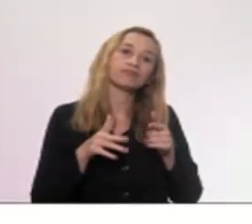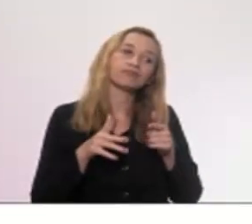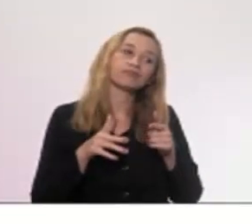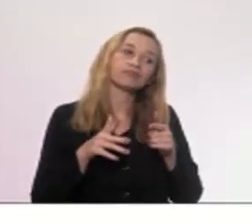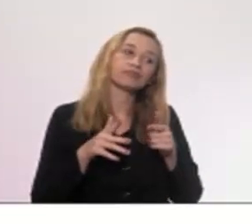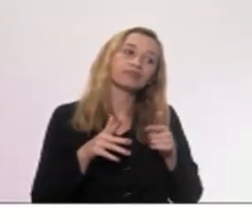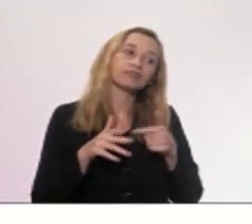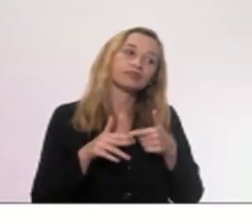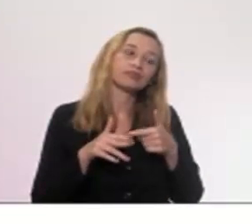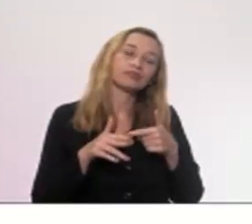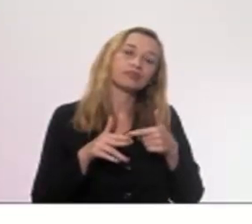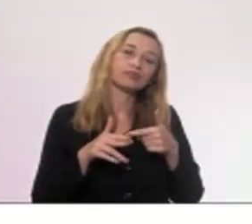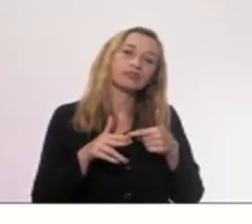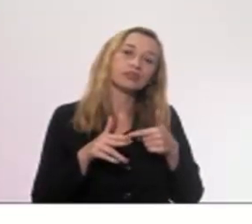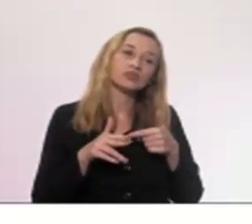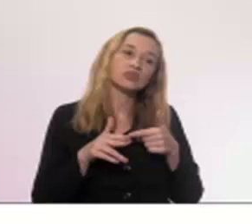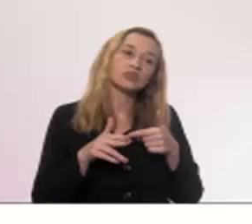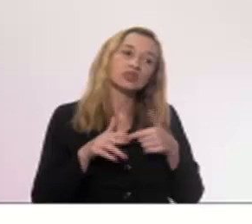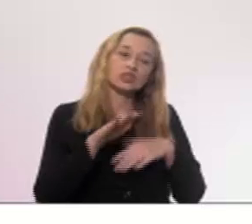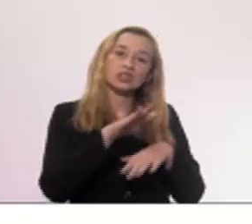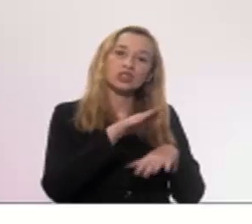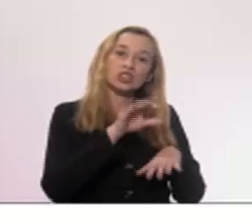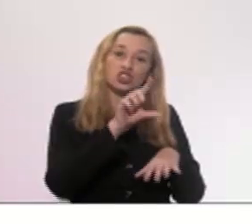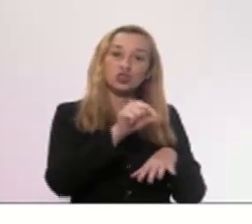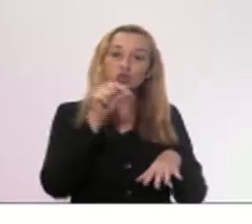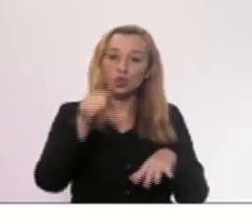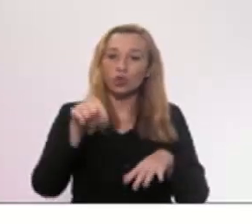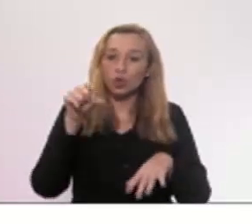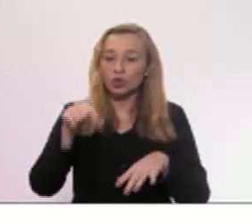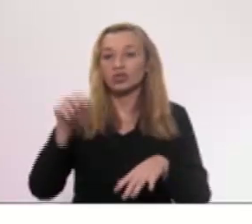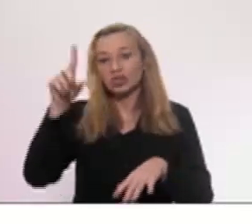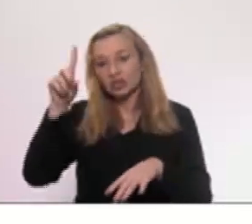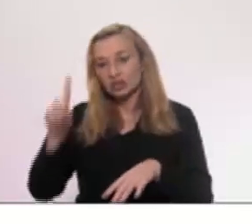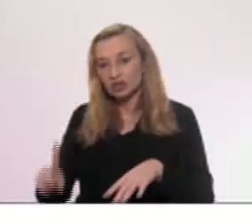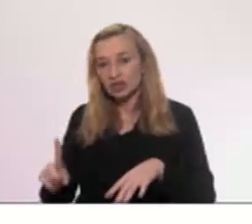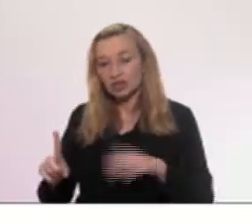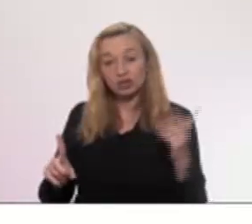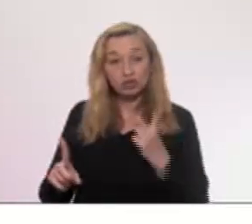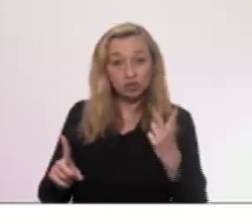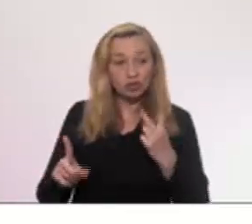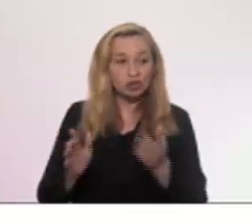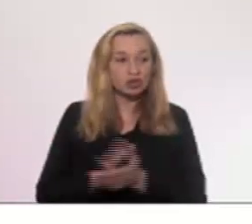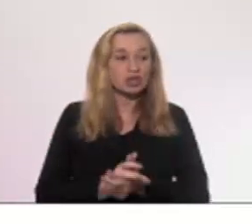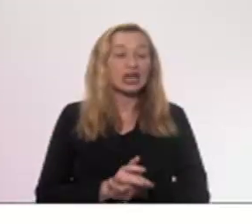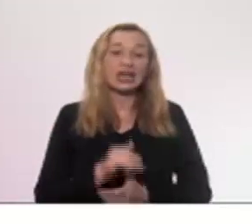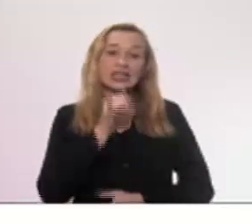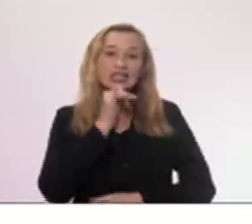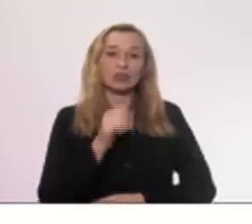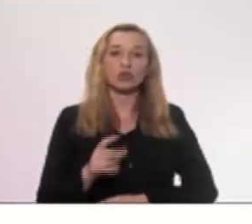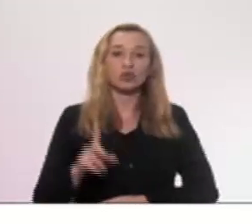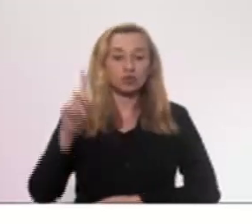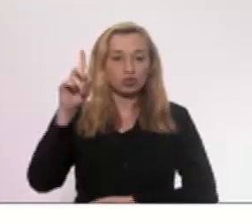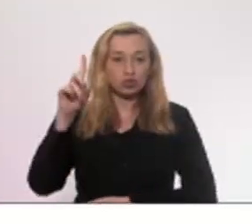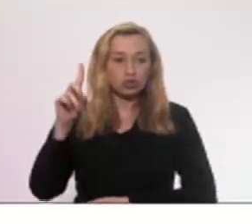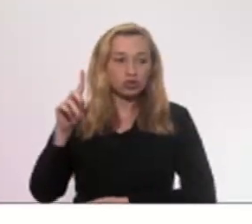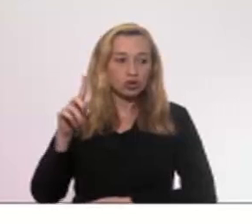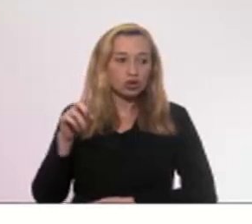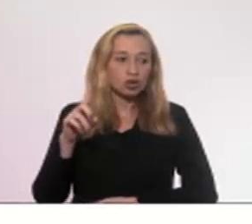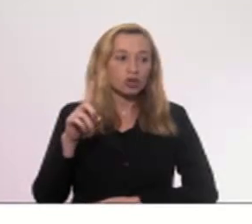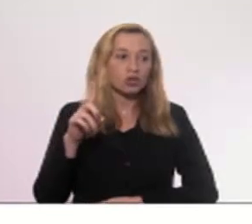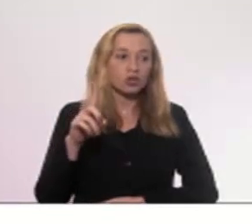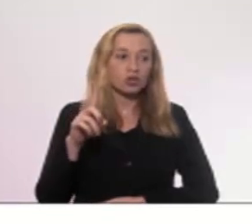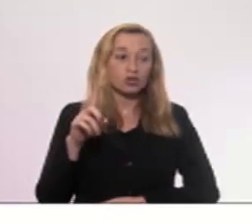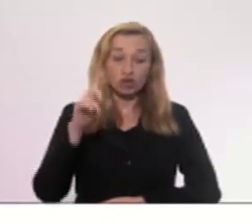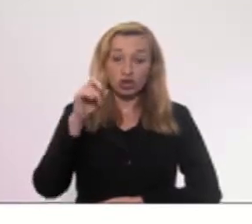nas nomeações feitas pelos reitores das suas equipes. Ou seja, um reitor escolhido por sua comunidade